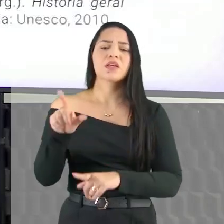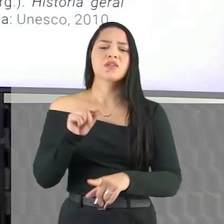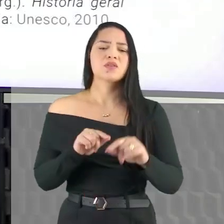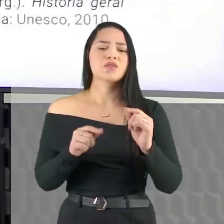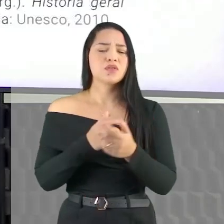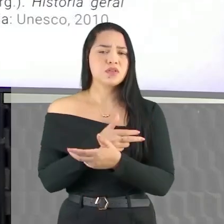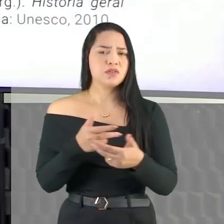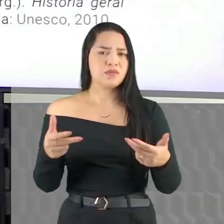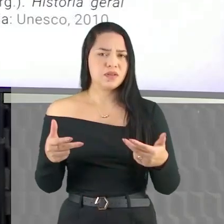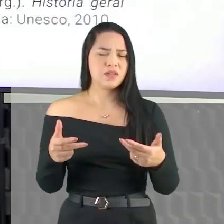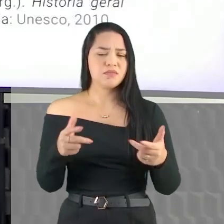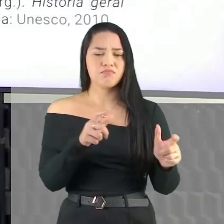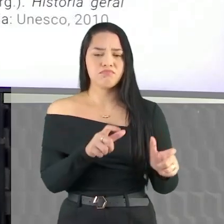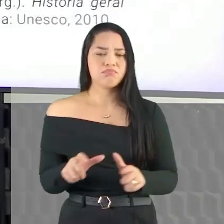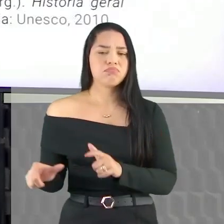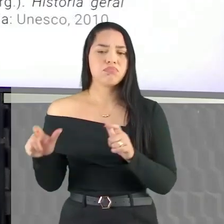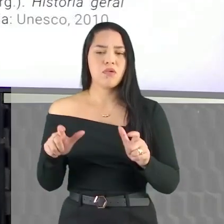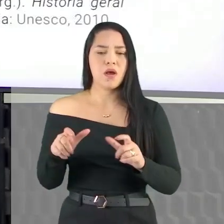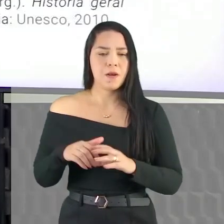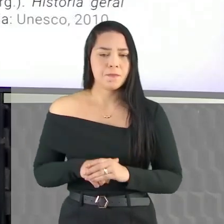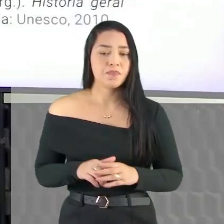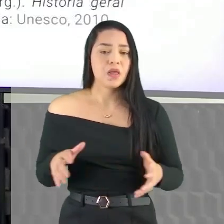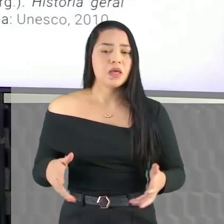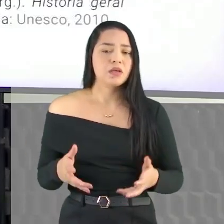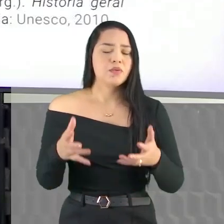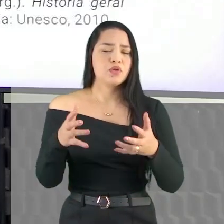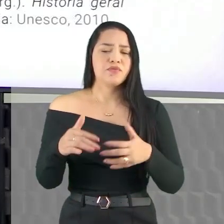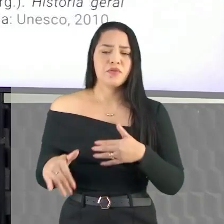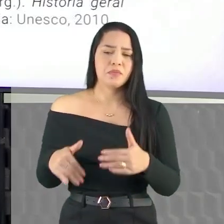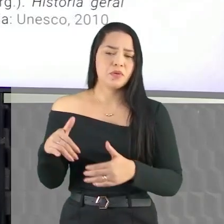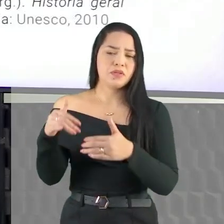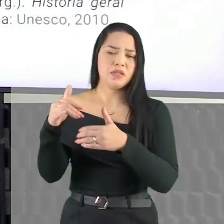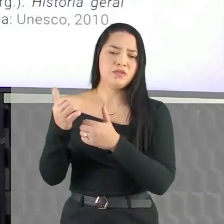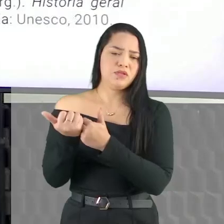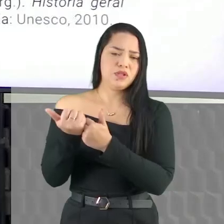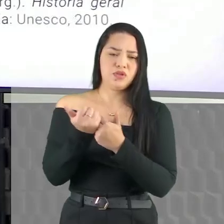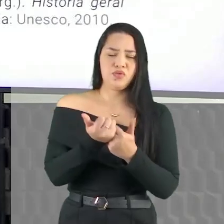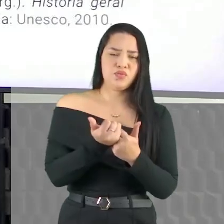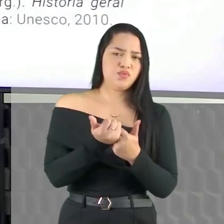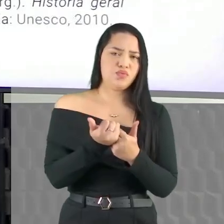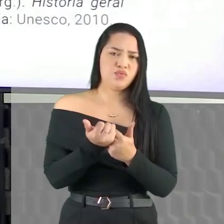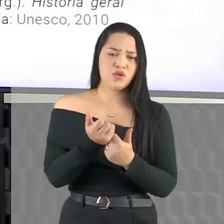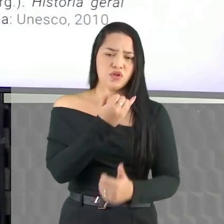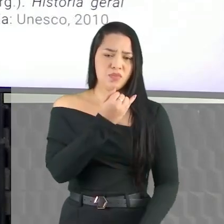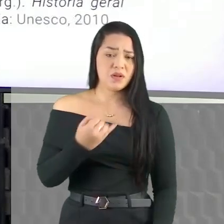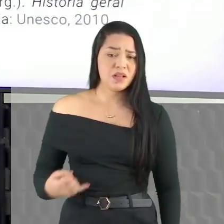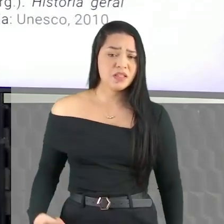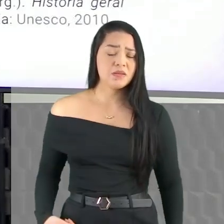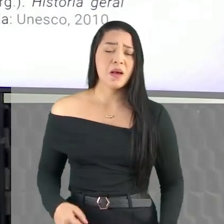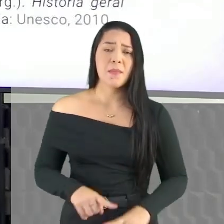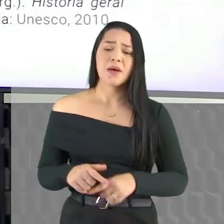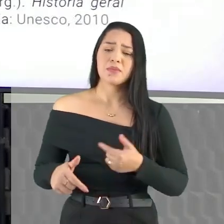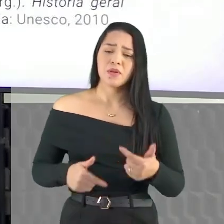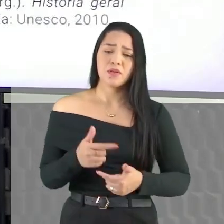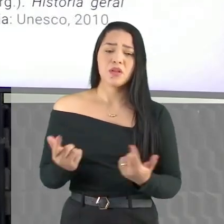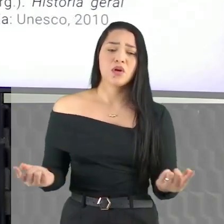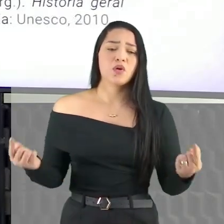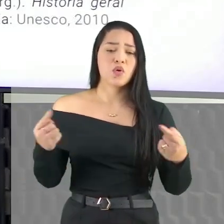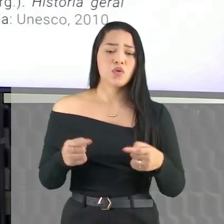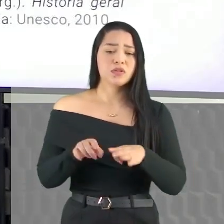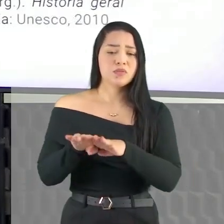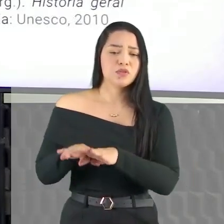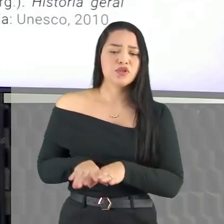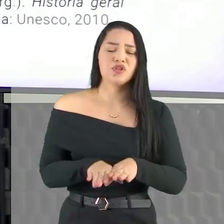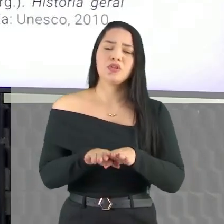entre vários demônios. O seu engajamento não foi um processo de colaboração com o imperialismo, mas uma luta contra uma forma